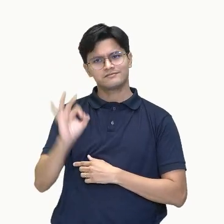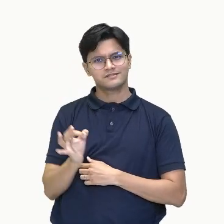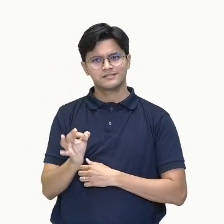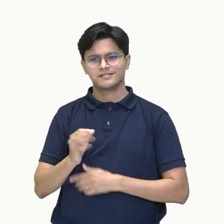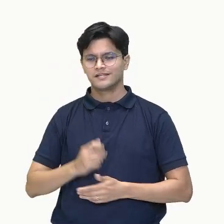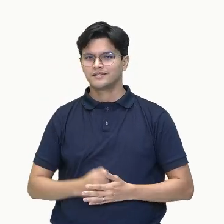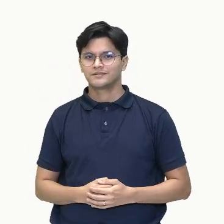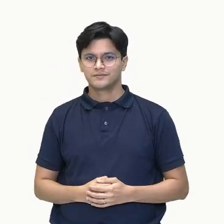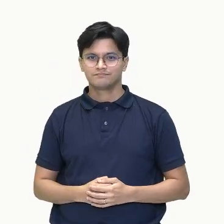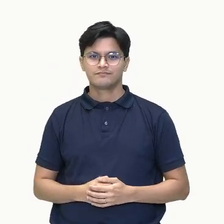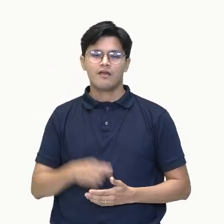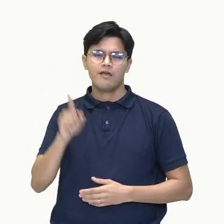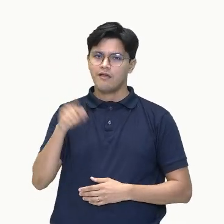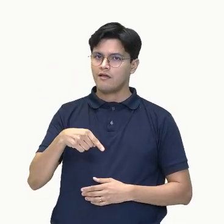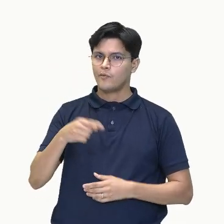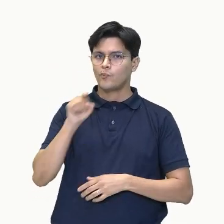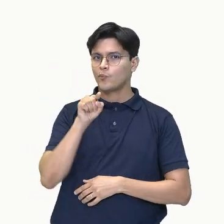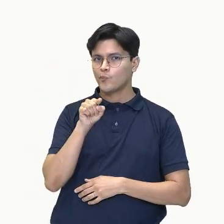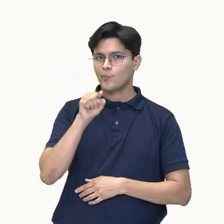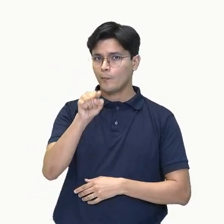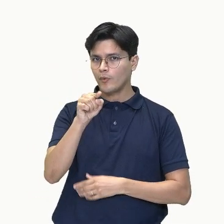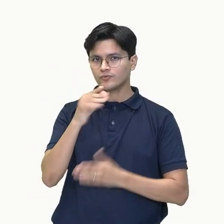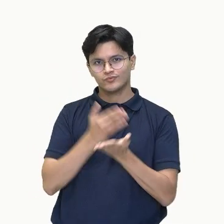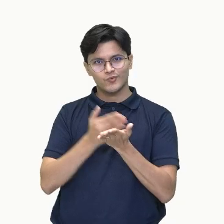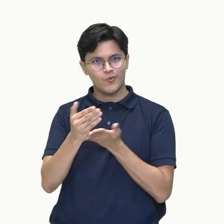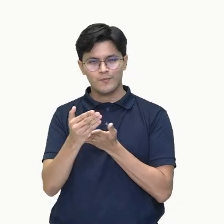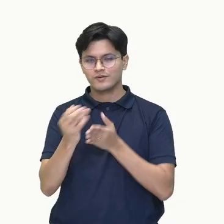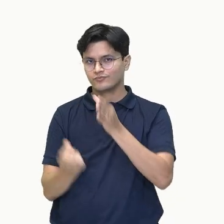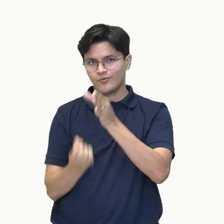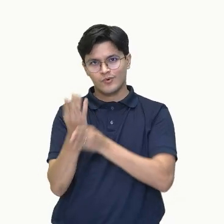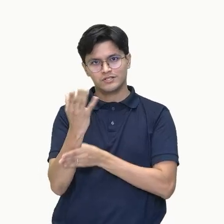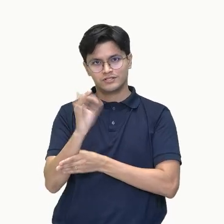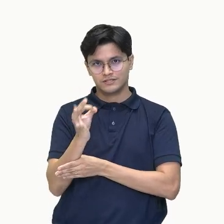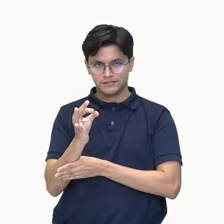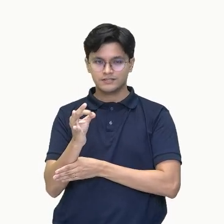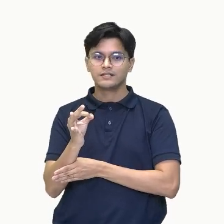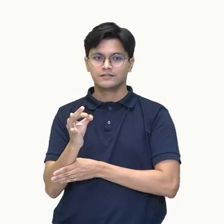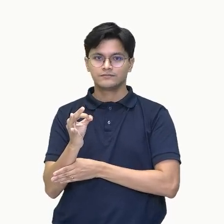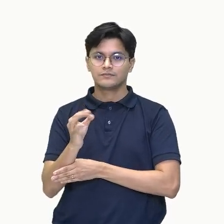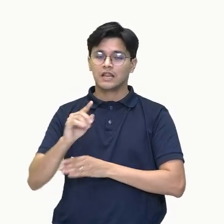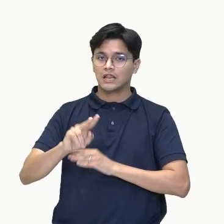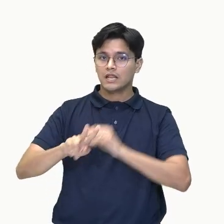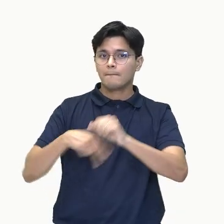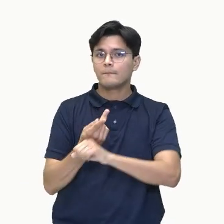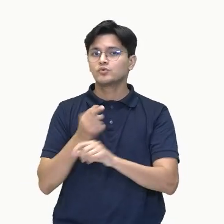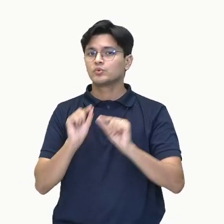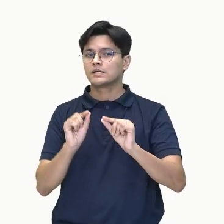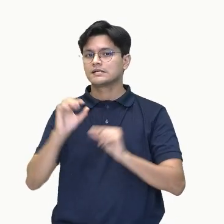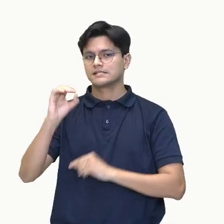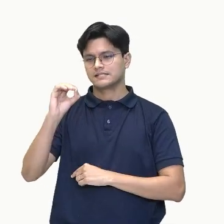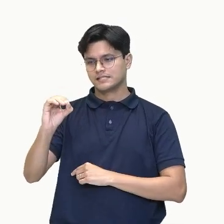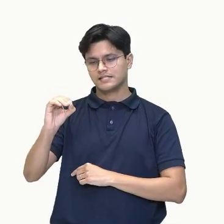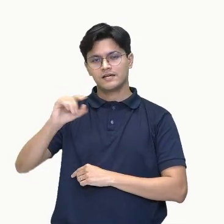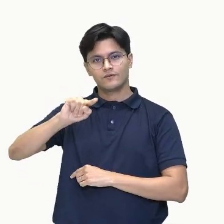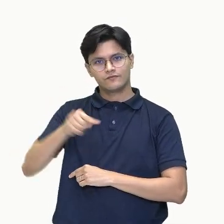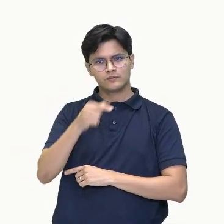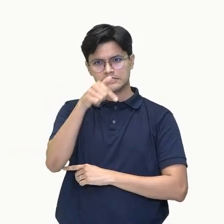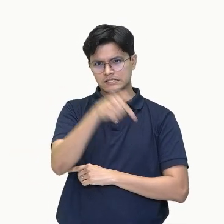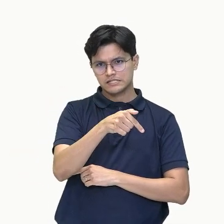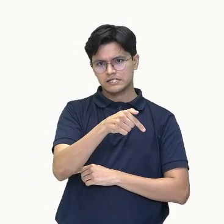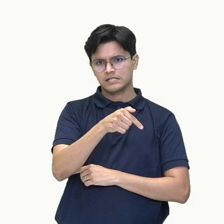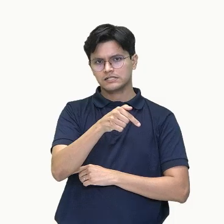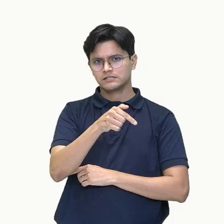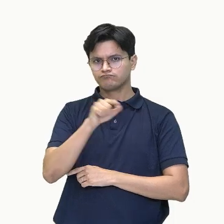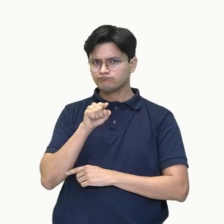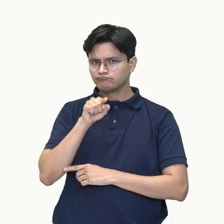é a nossa origem. E depois, 0 e 7. Vou marcar no 0? Não, vou marcar